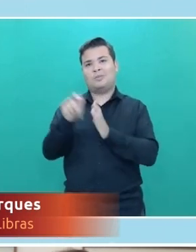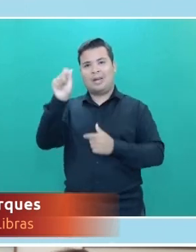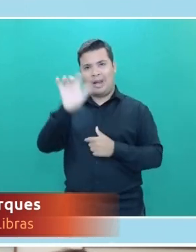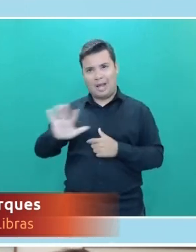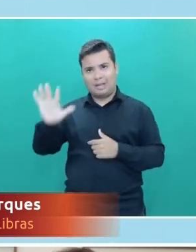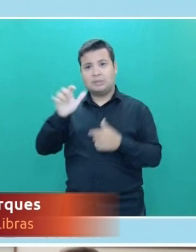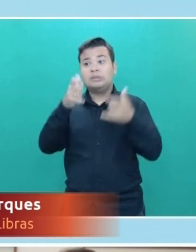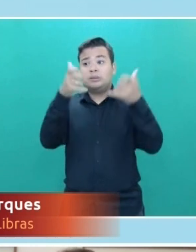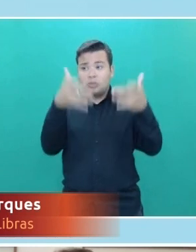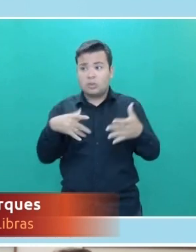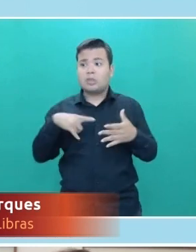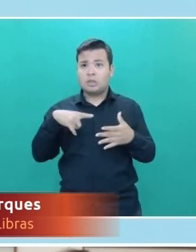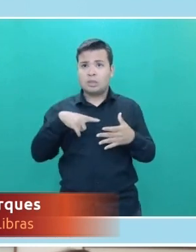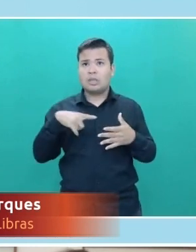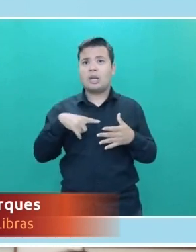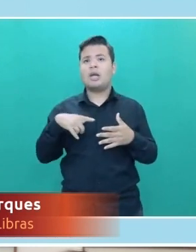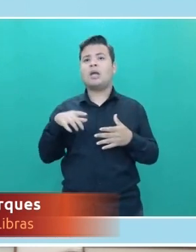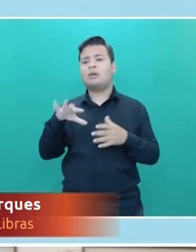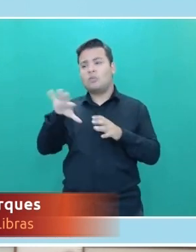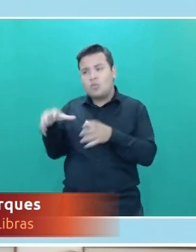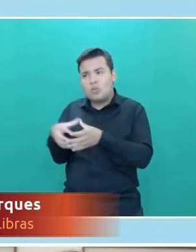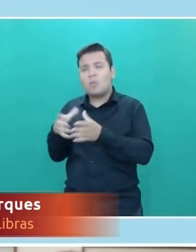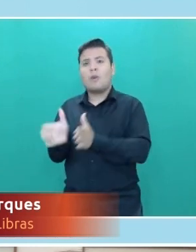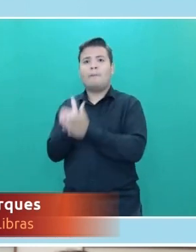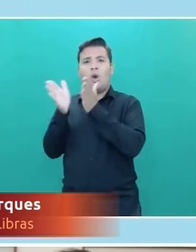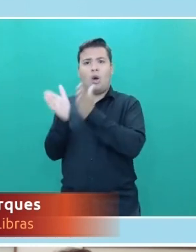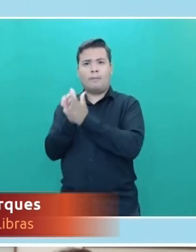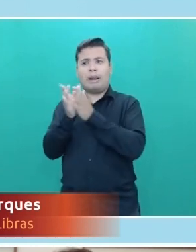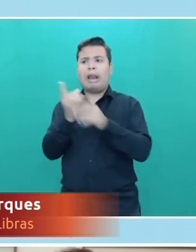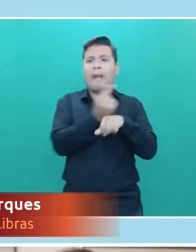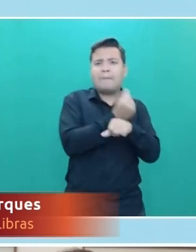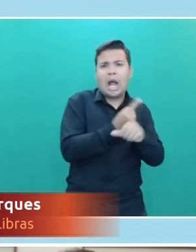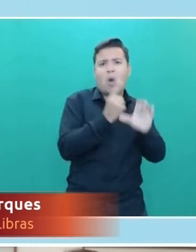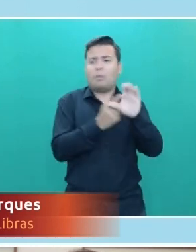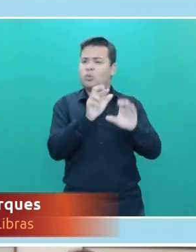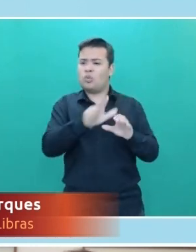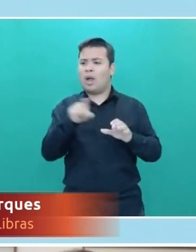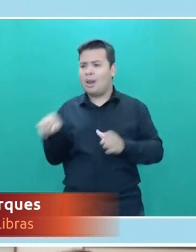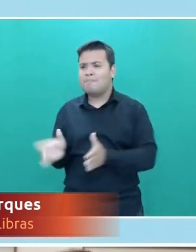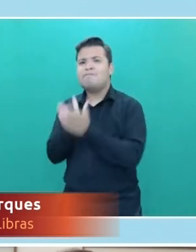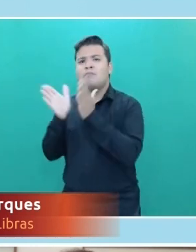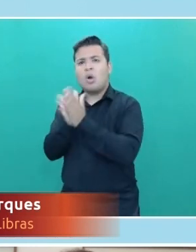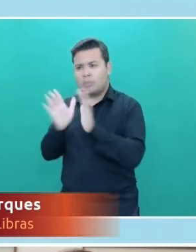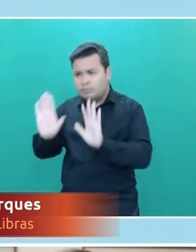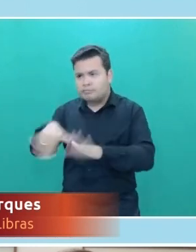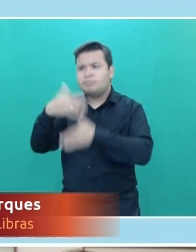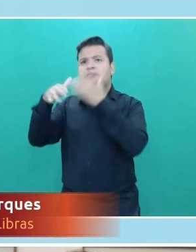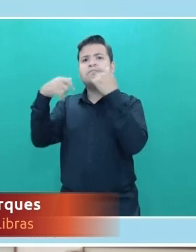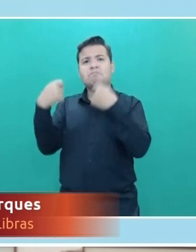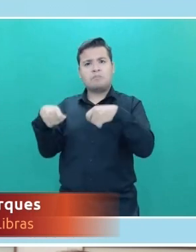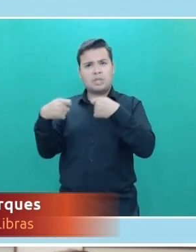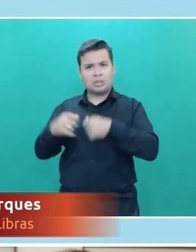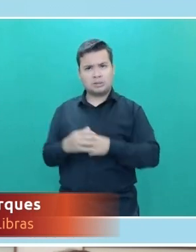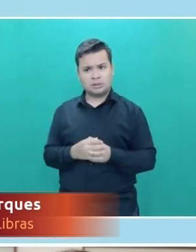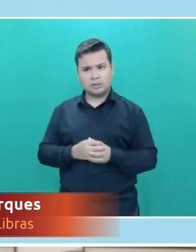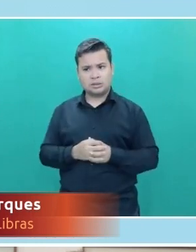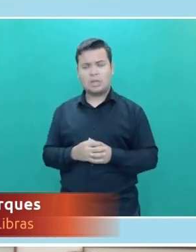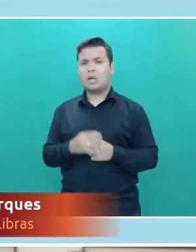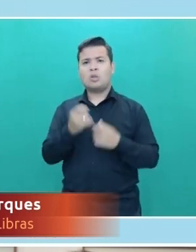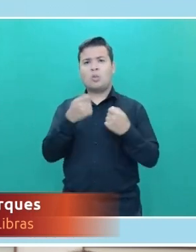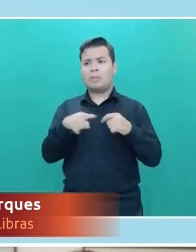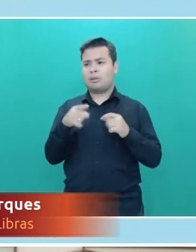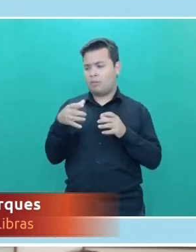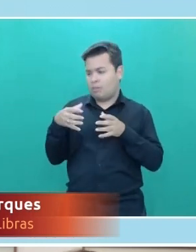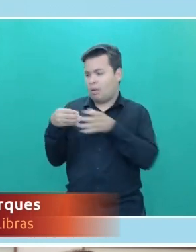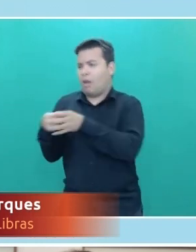e nem comunista, que é o mundo pobre, que precisa se desenvolver. Não nos interessa alinhar a um ou a outro, nos